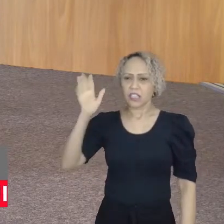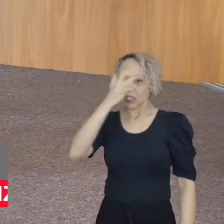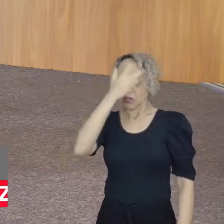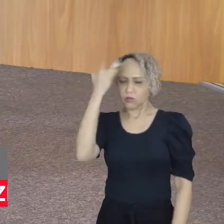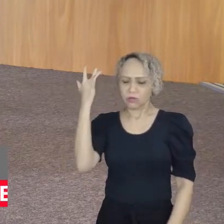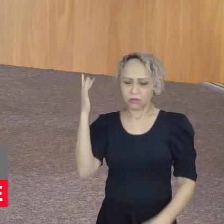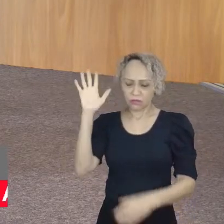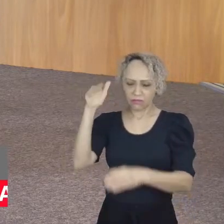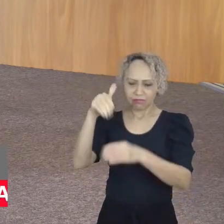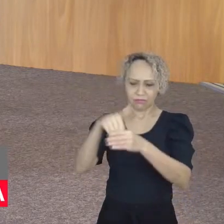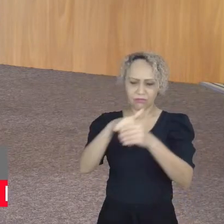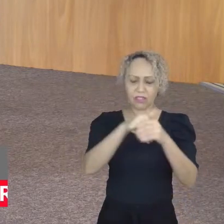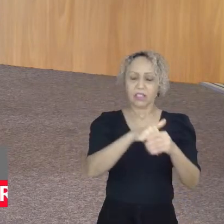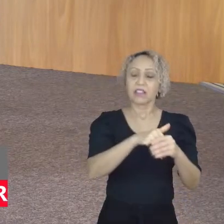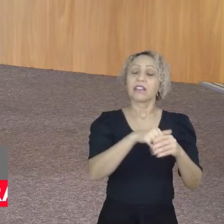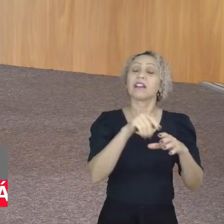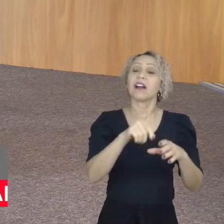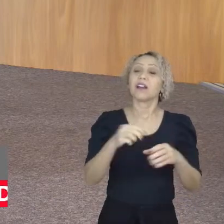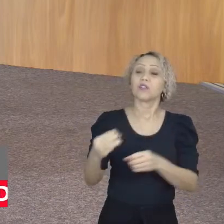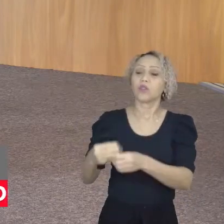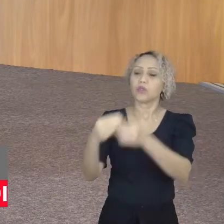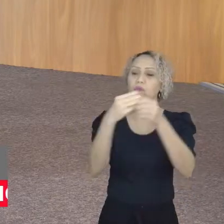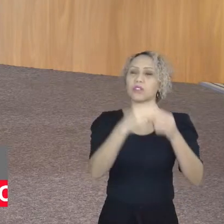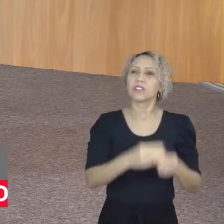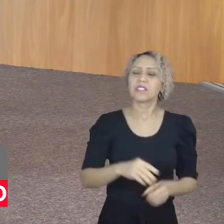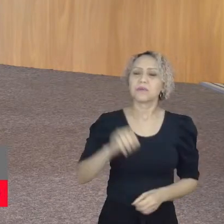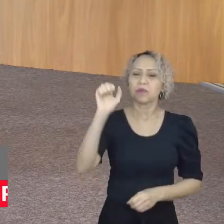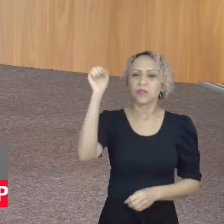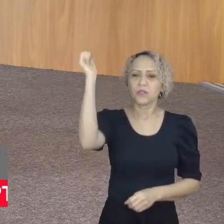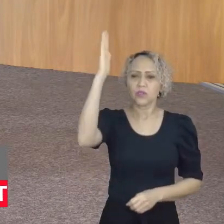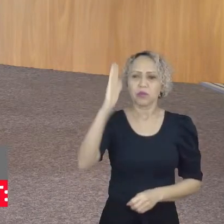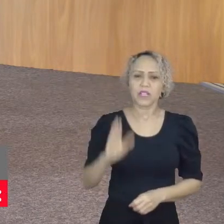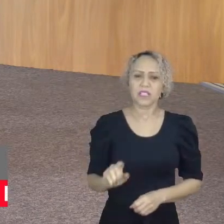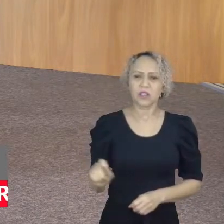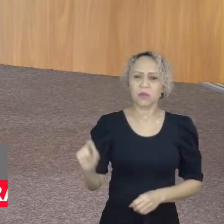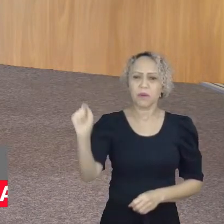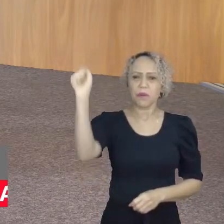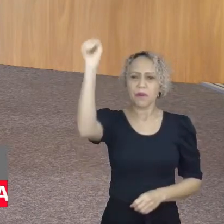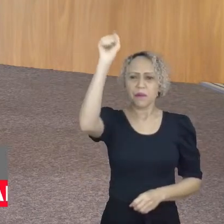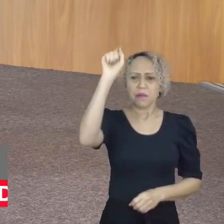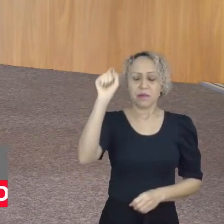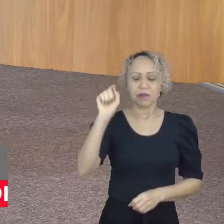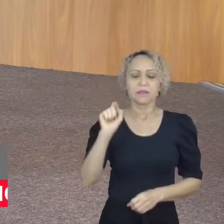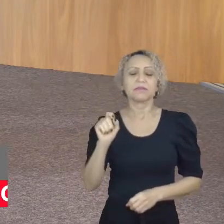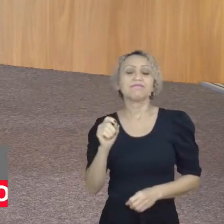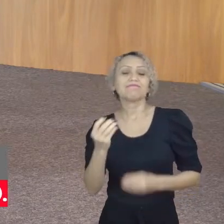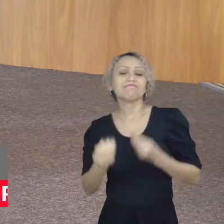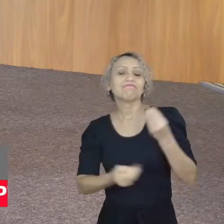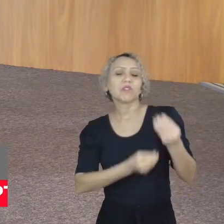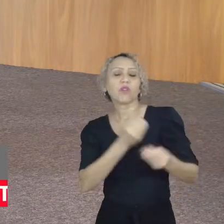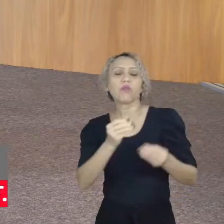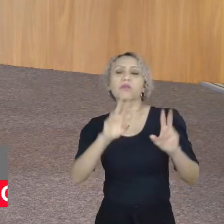os municípios aí do país e também para a disputa em si, né, das eleições e dos discursos.